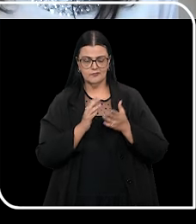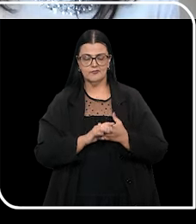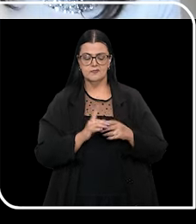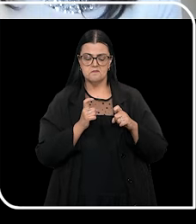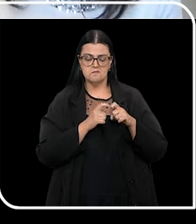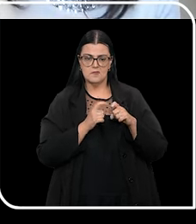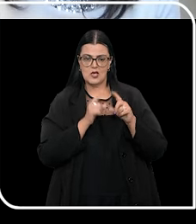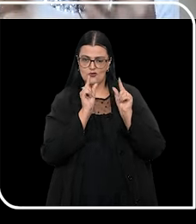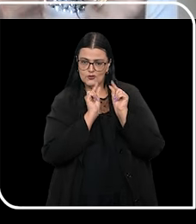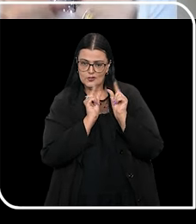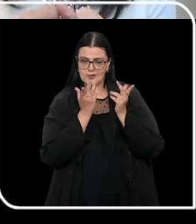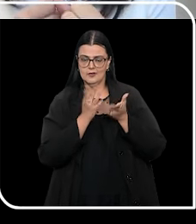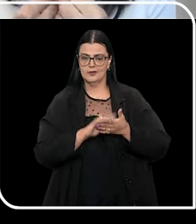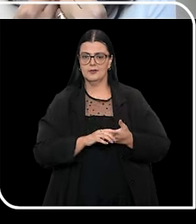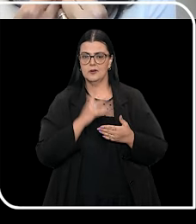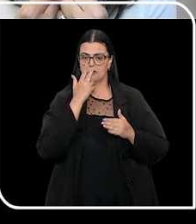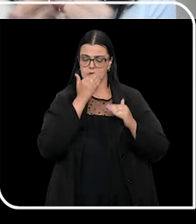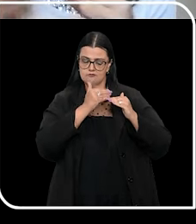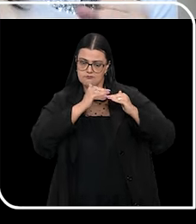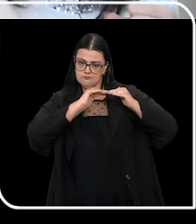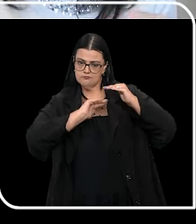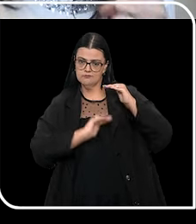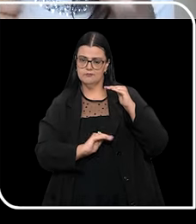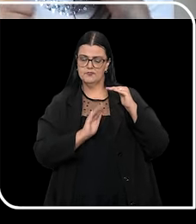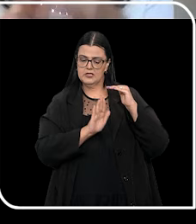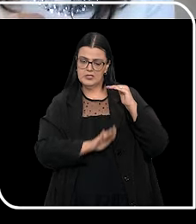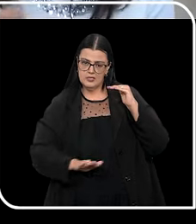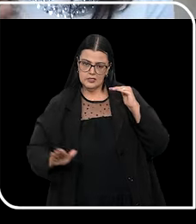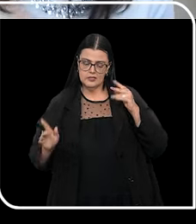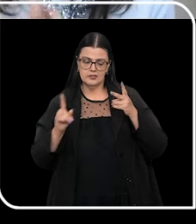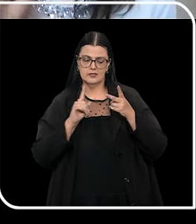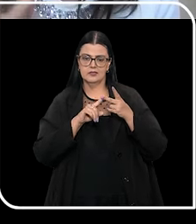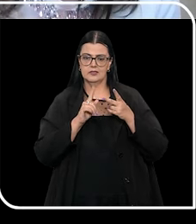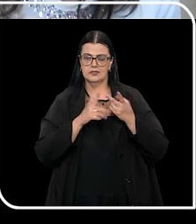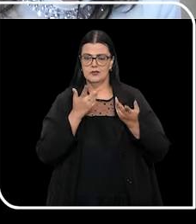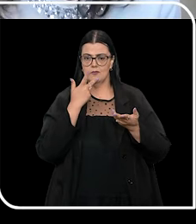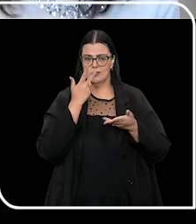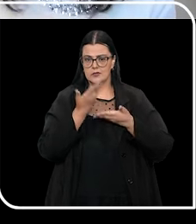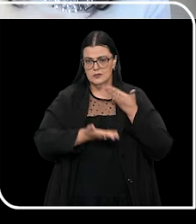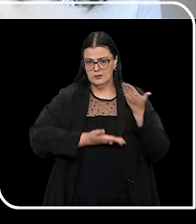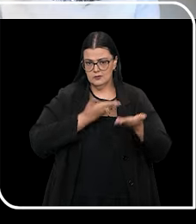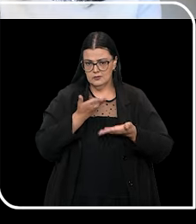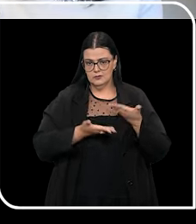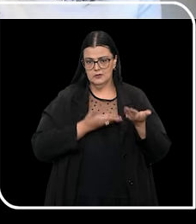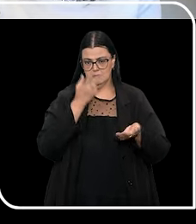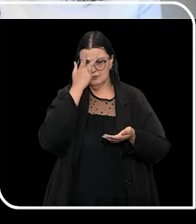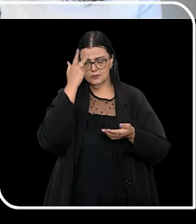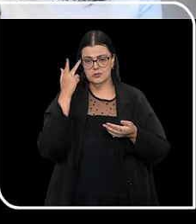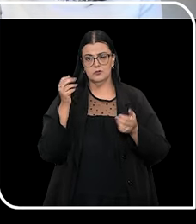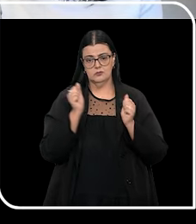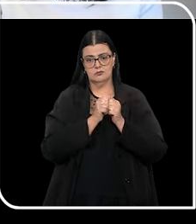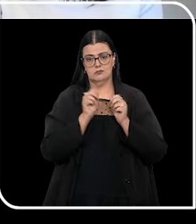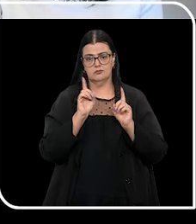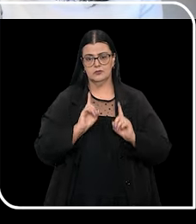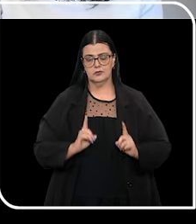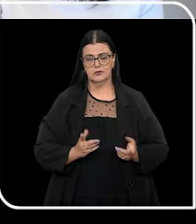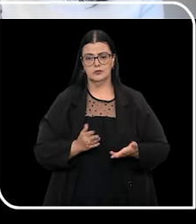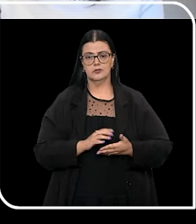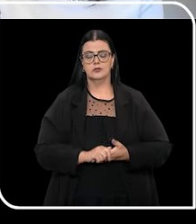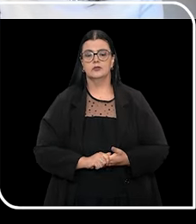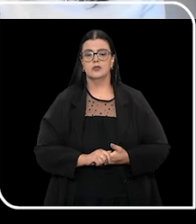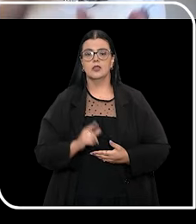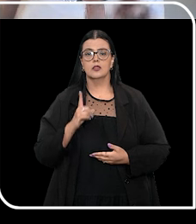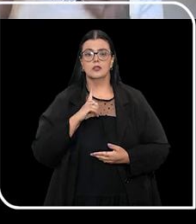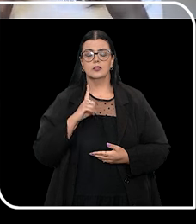andando caminhando de doutorinha então a gente inferioriza né a criancinha o menininho infantiliza no tratamento da pessoa com deficiência